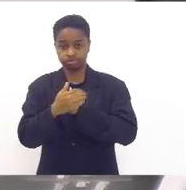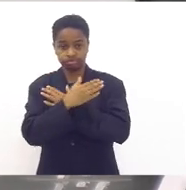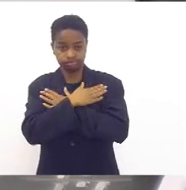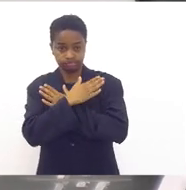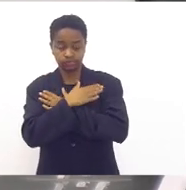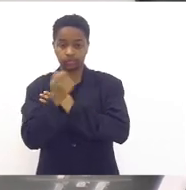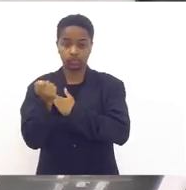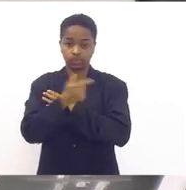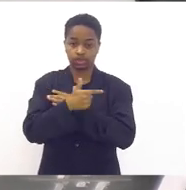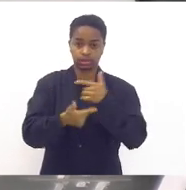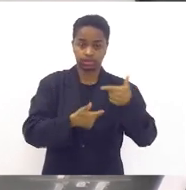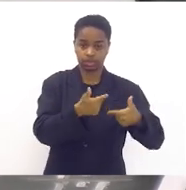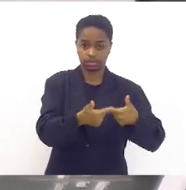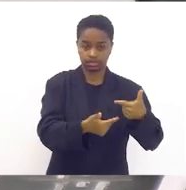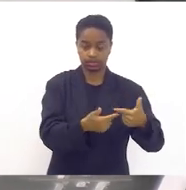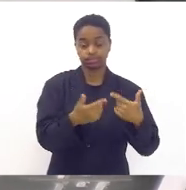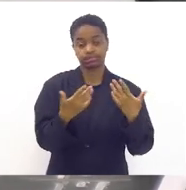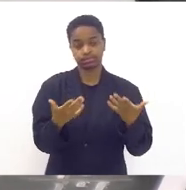estrutural muito complexo.